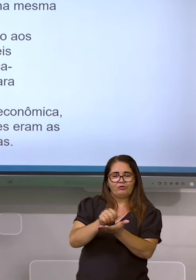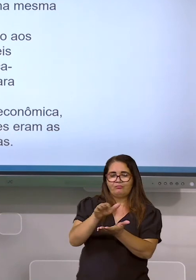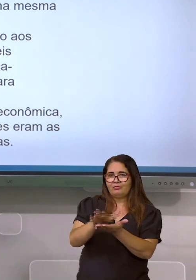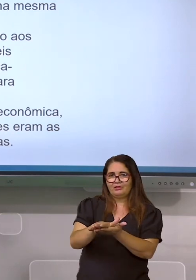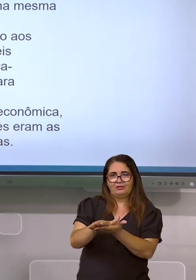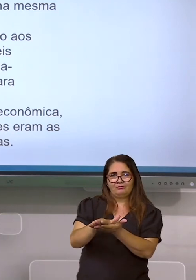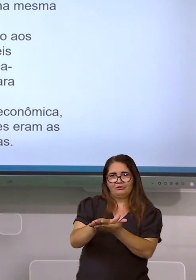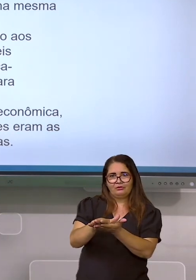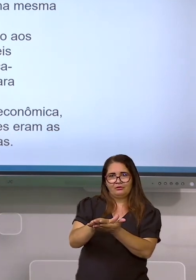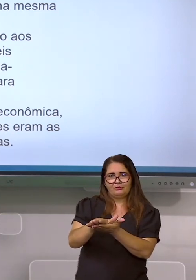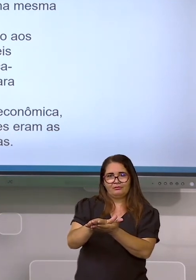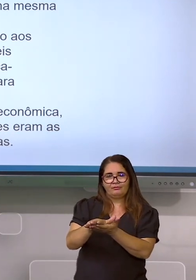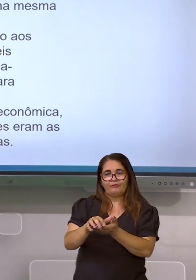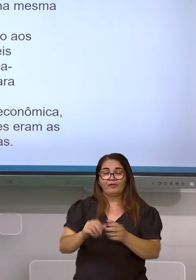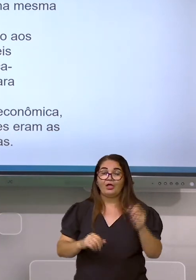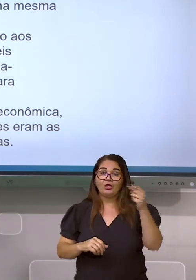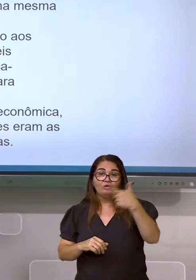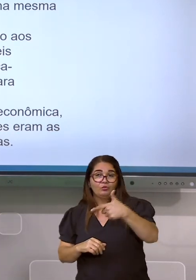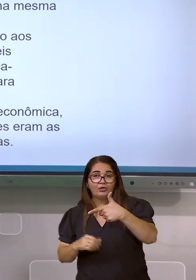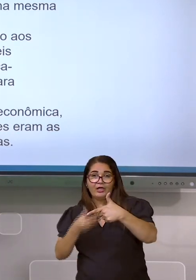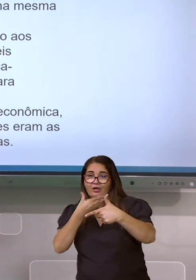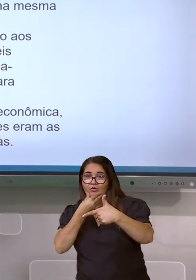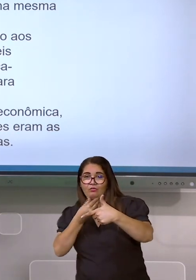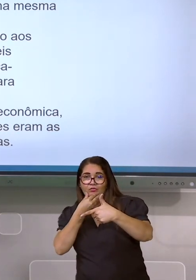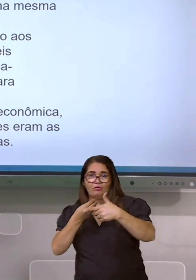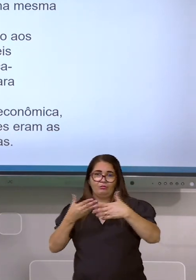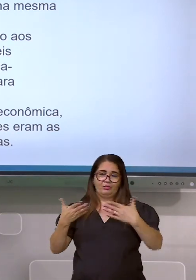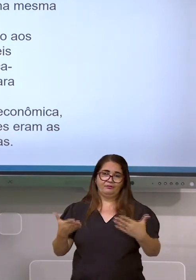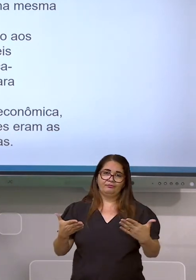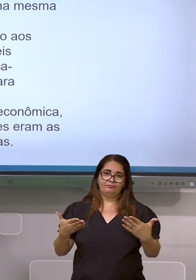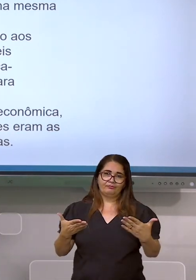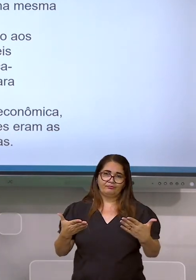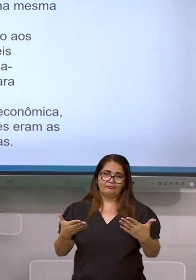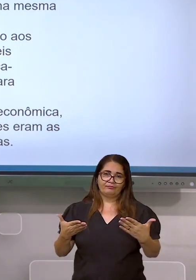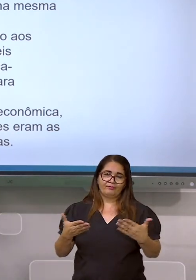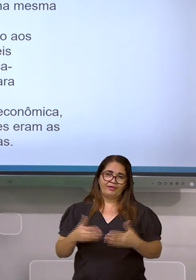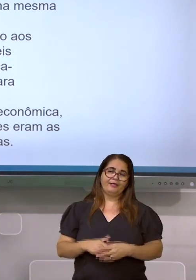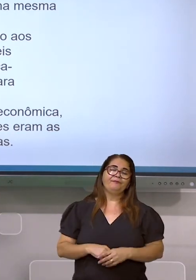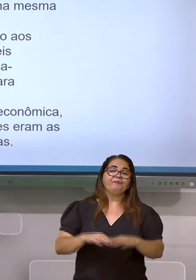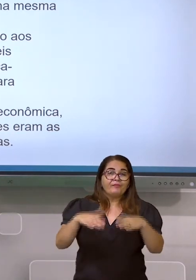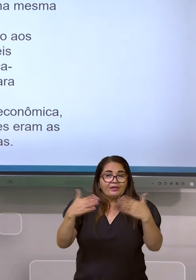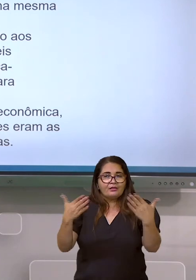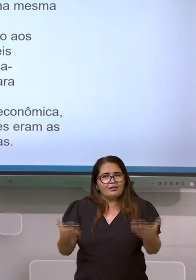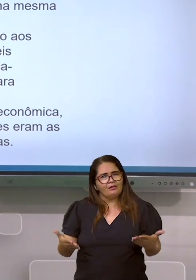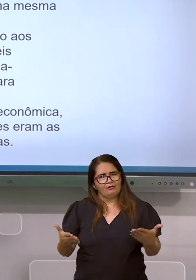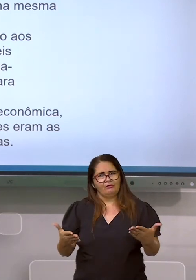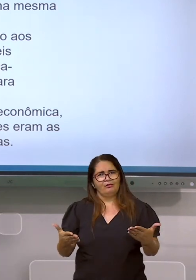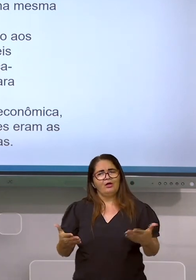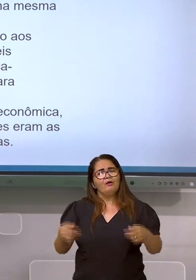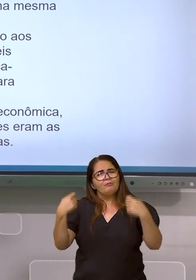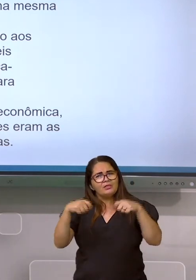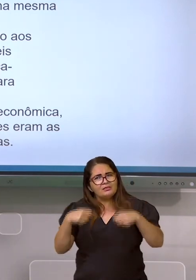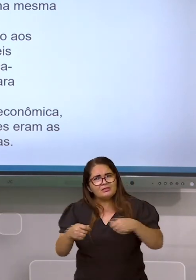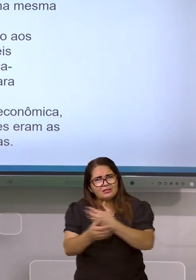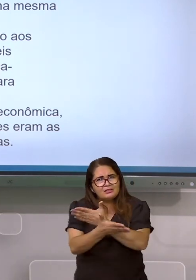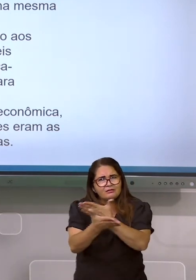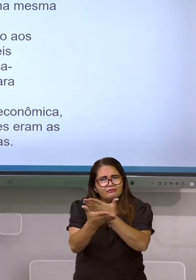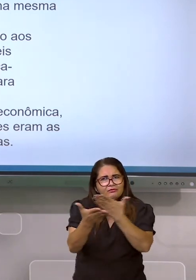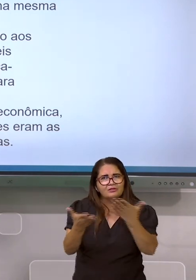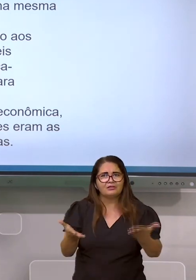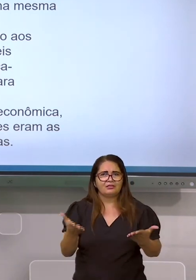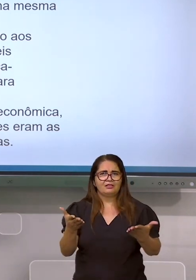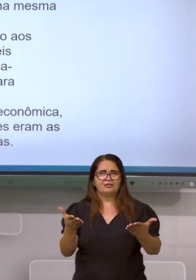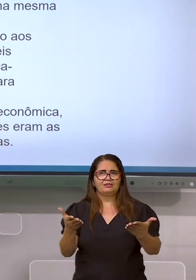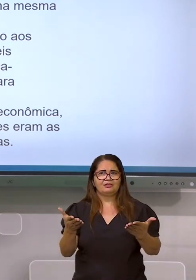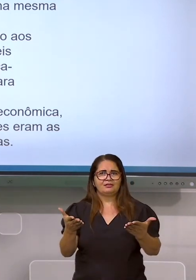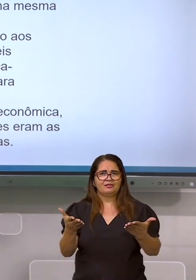de um olhar mais apurado, tá? Que você observe bem,